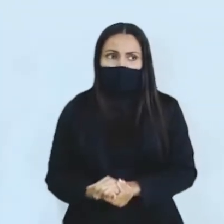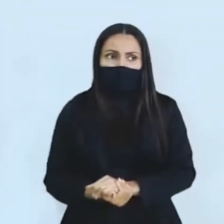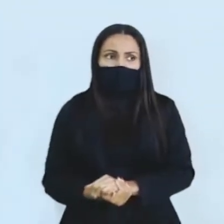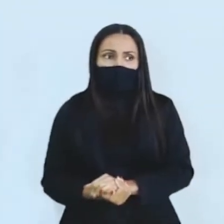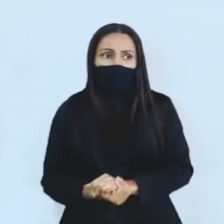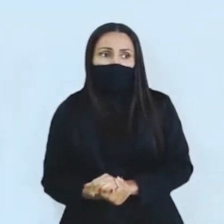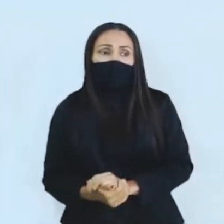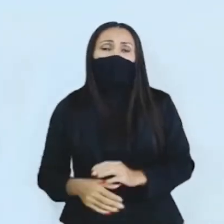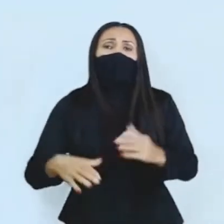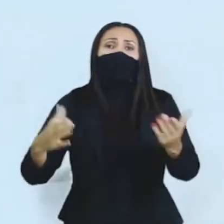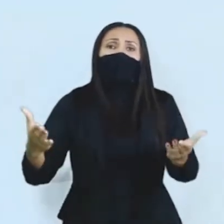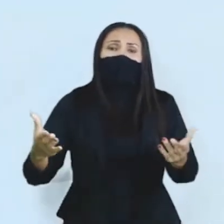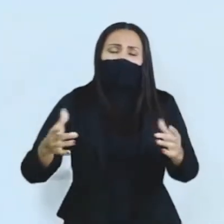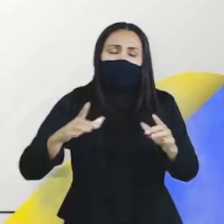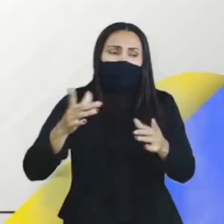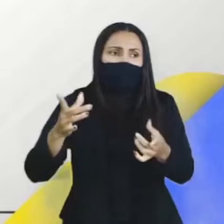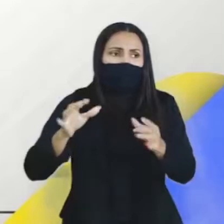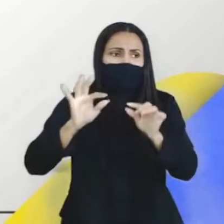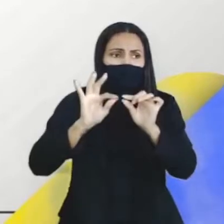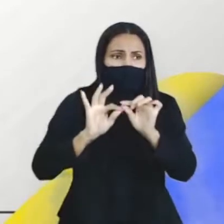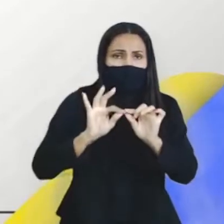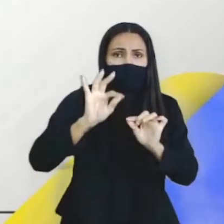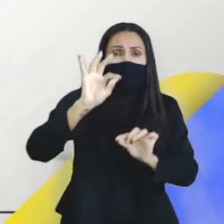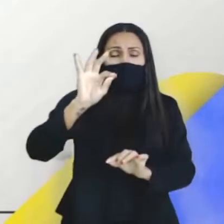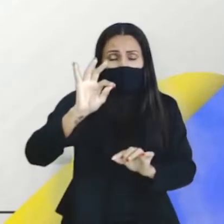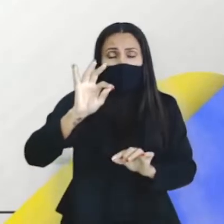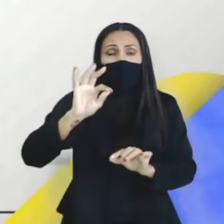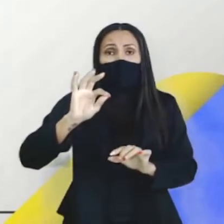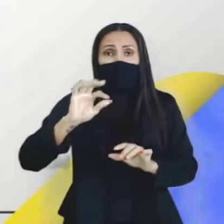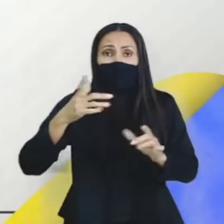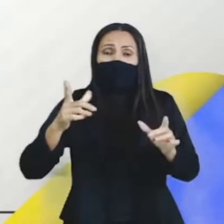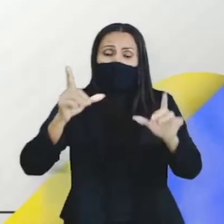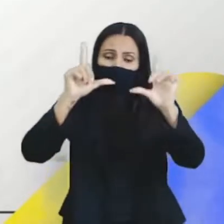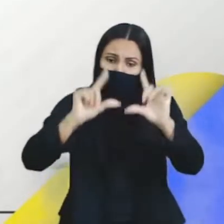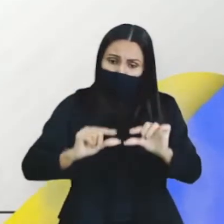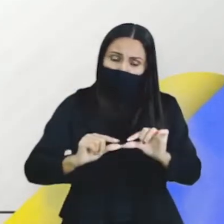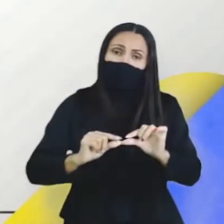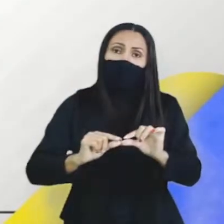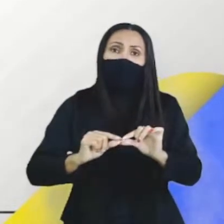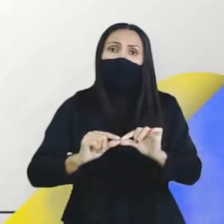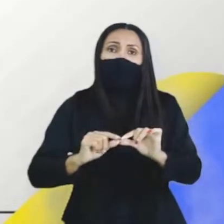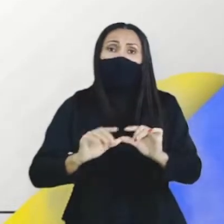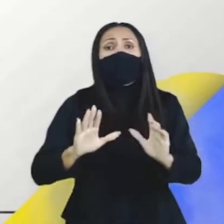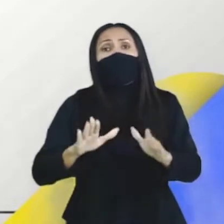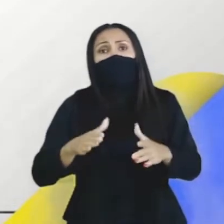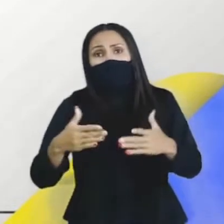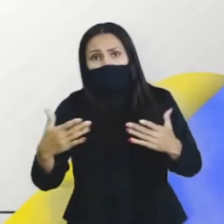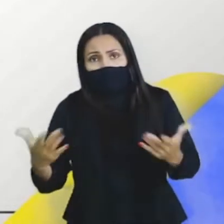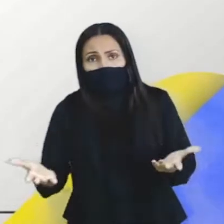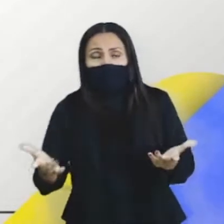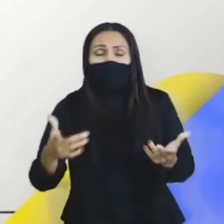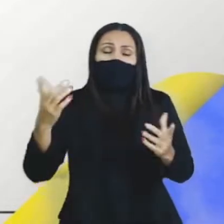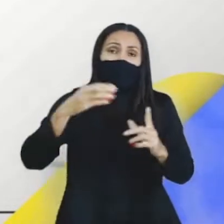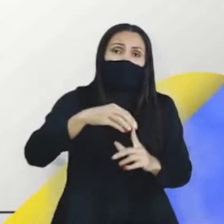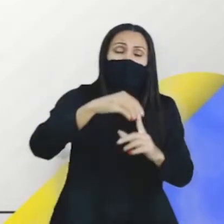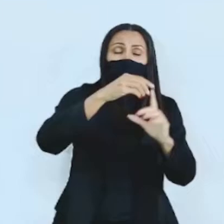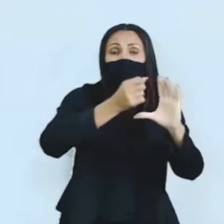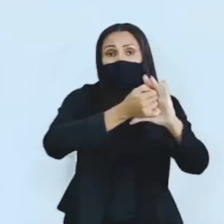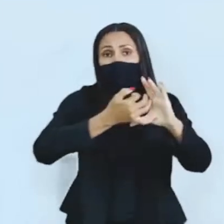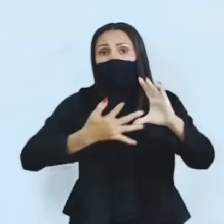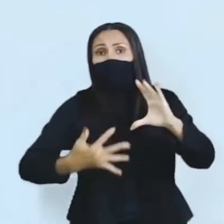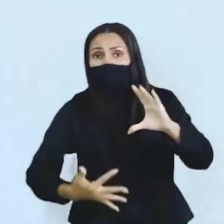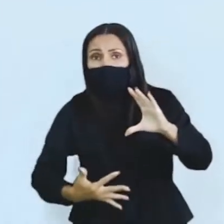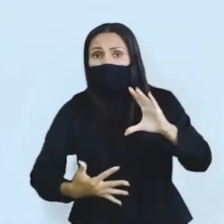arestas paralelas ao eixo de Y sofrem deformação e são reduzidas. Então, essas são as principais